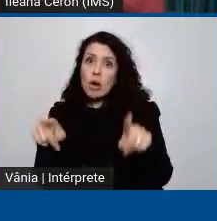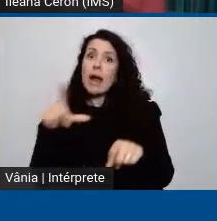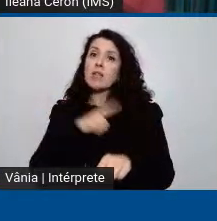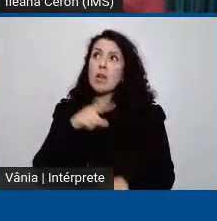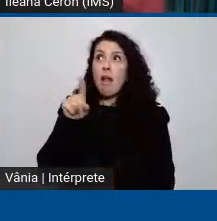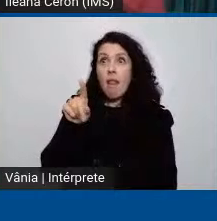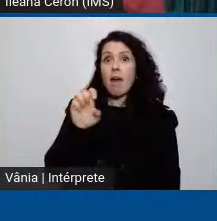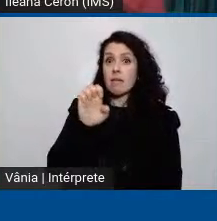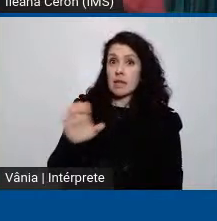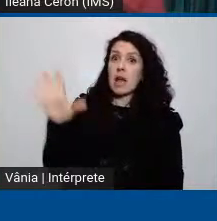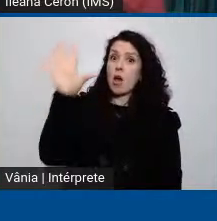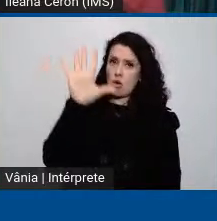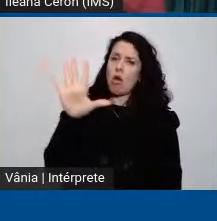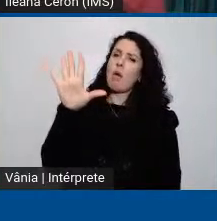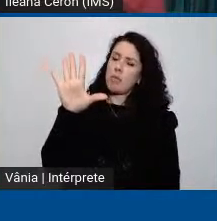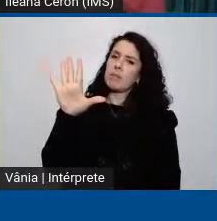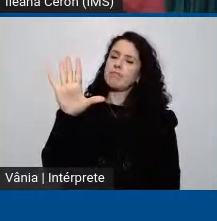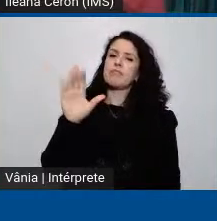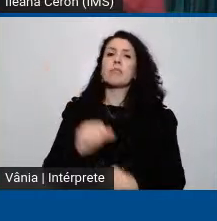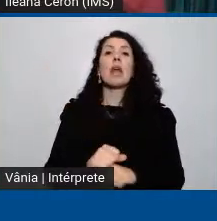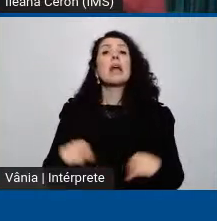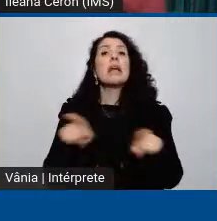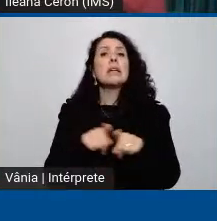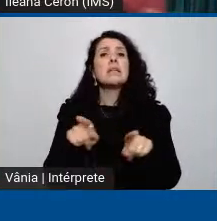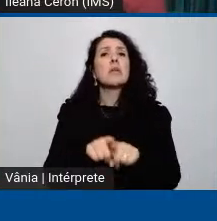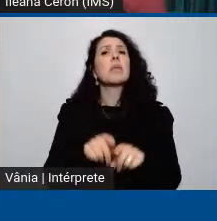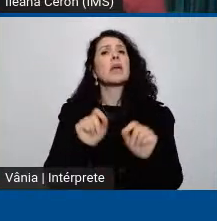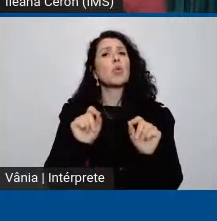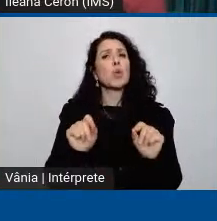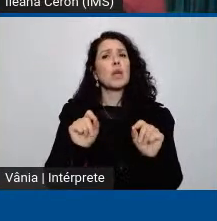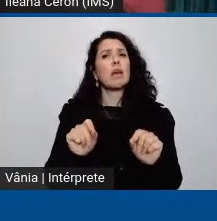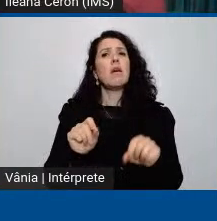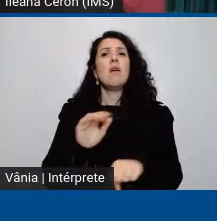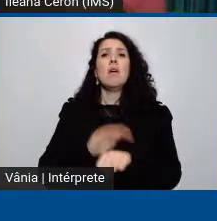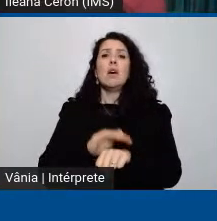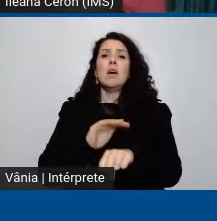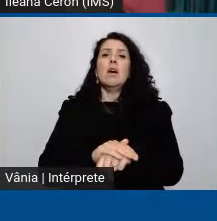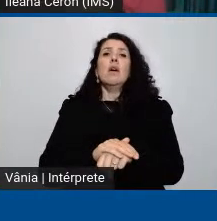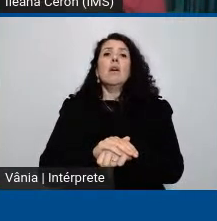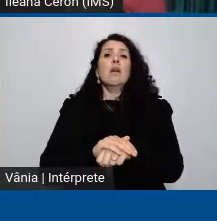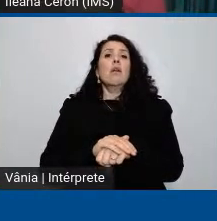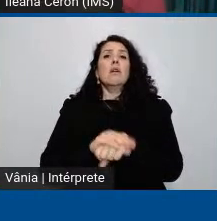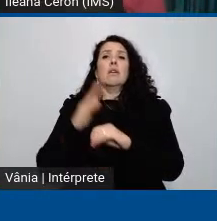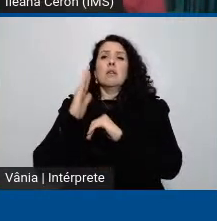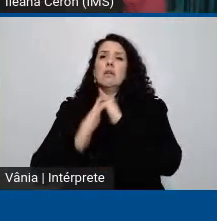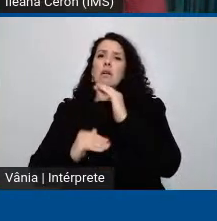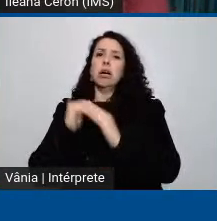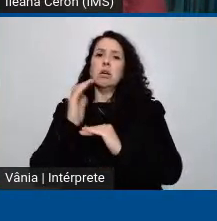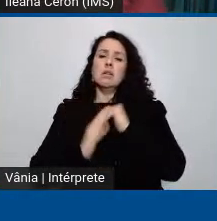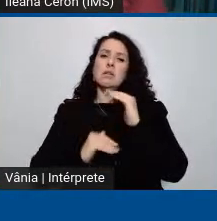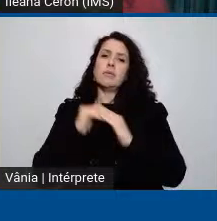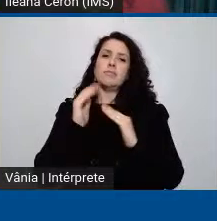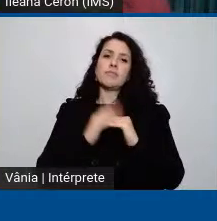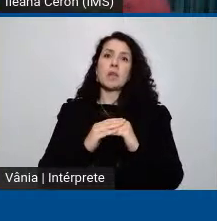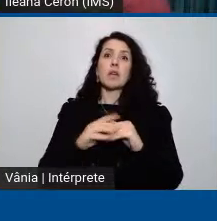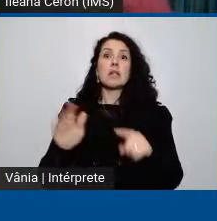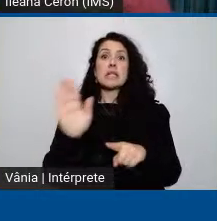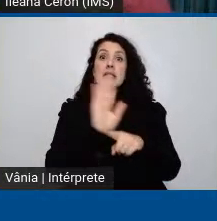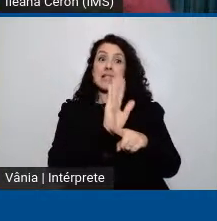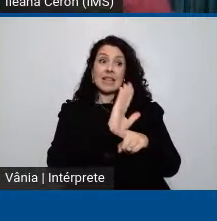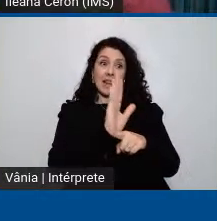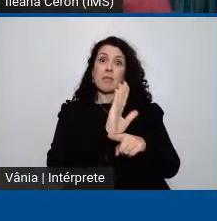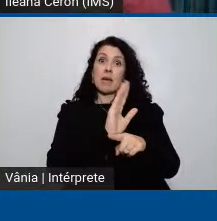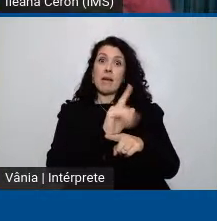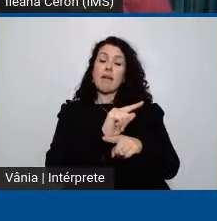grandes estabelecimentos da época, como também nas atividades de cinema que ele exerceu,